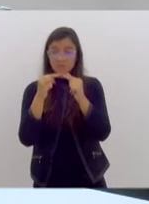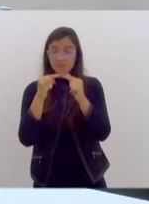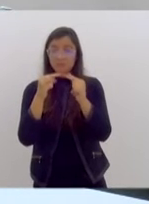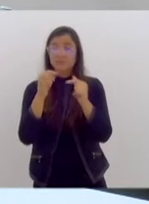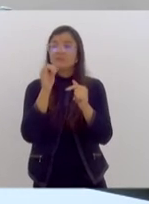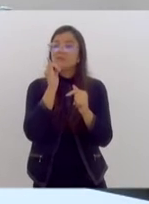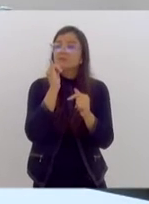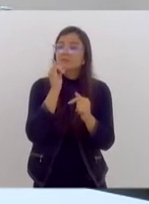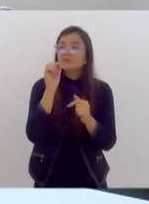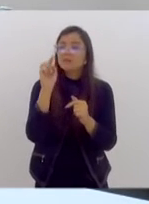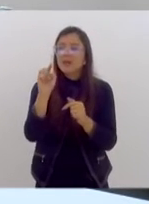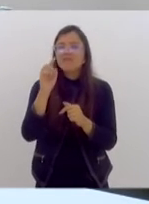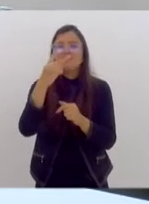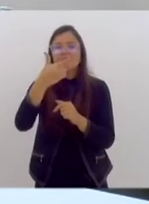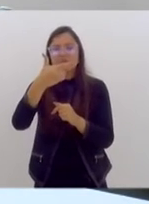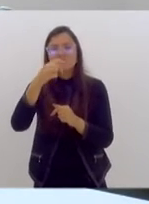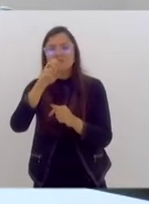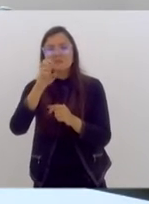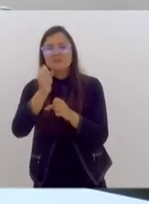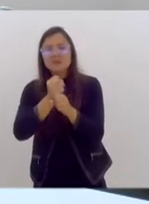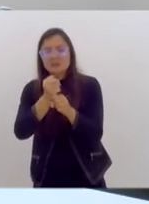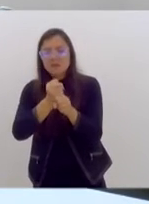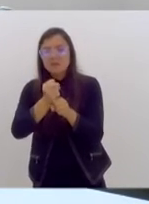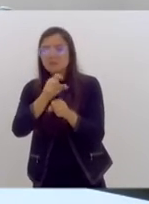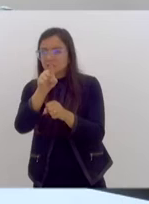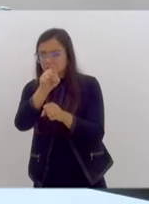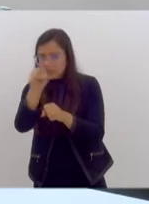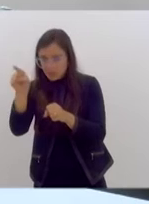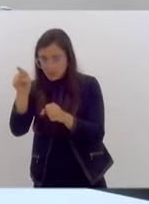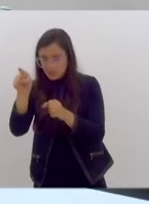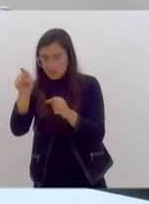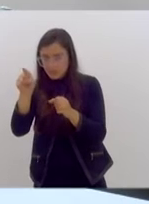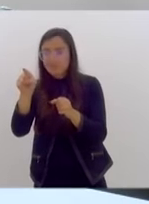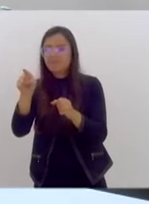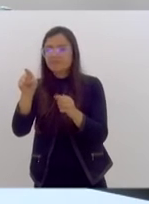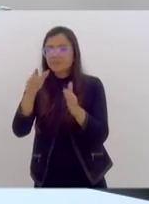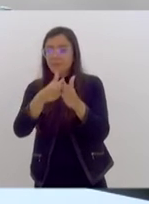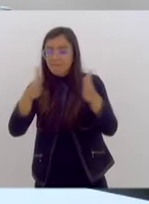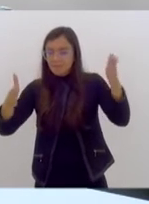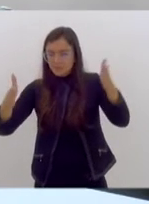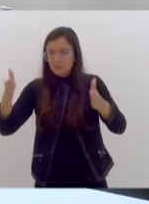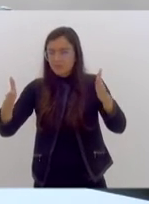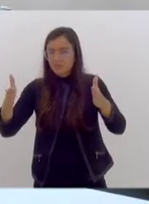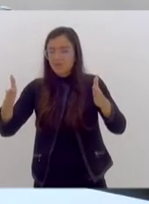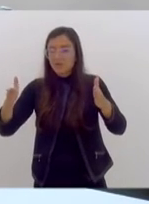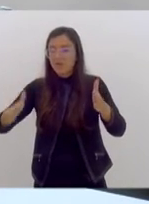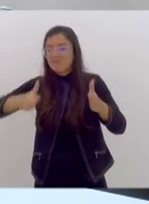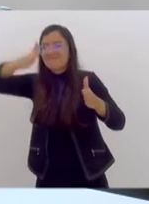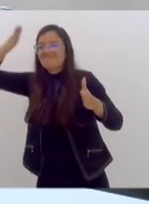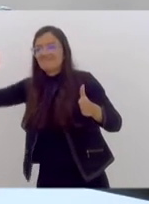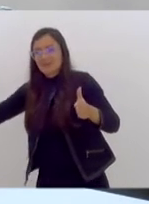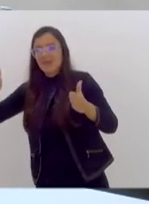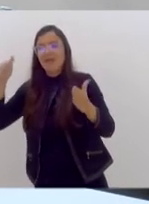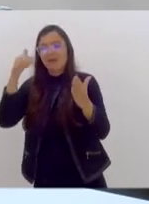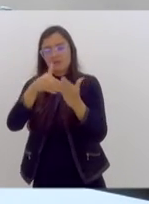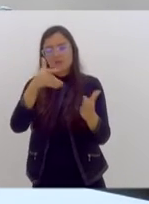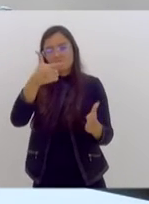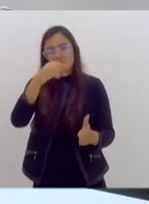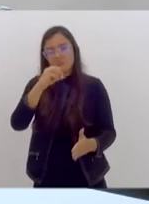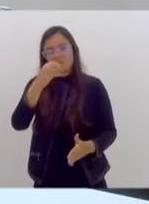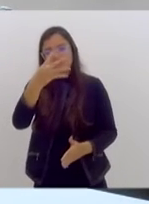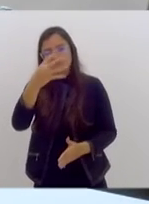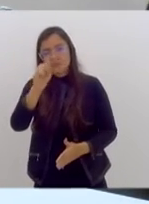vigência da concessão por 25 anos que Estendeu o prazo para 2.48 né do contrário a concessão inspiraria